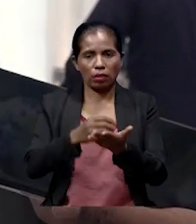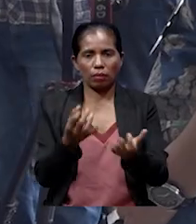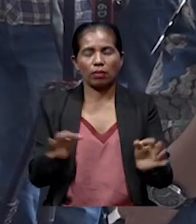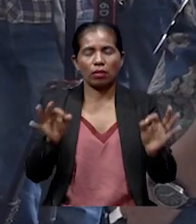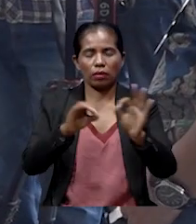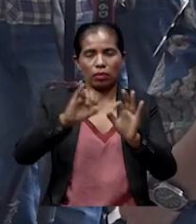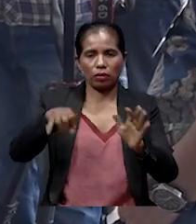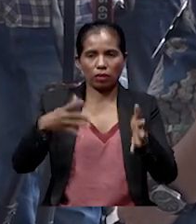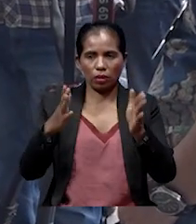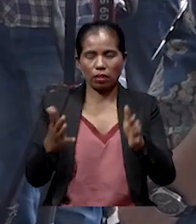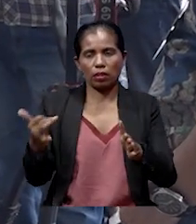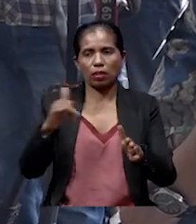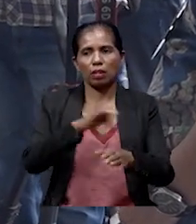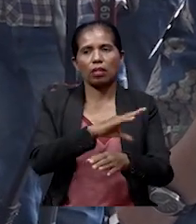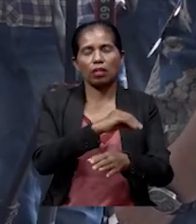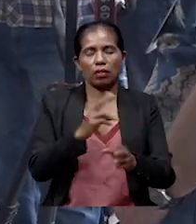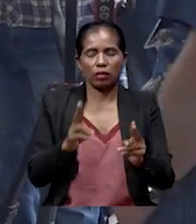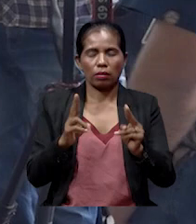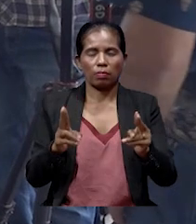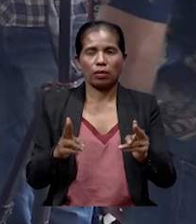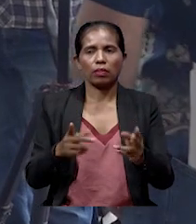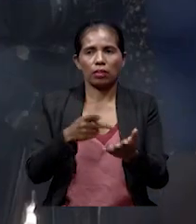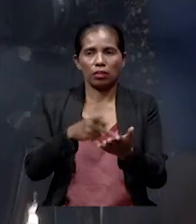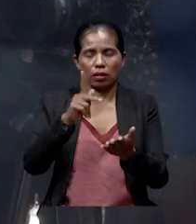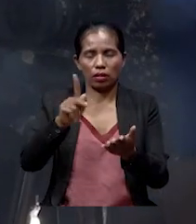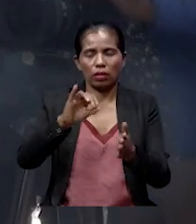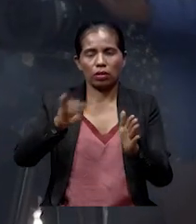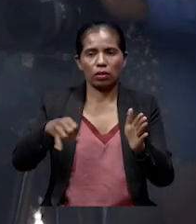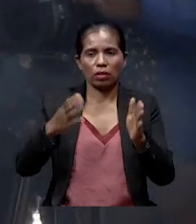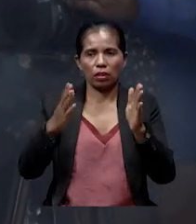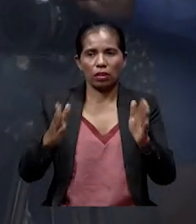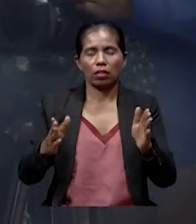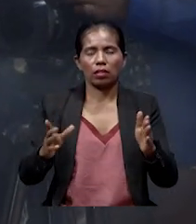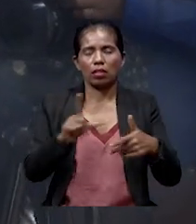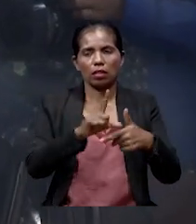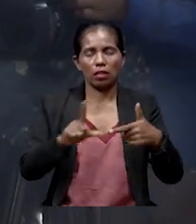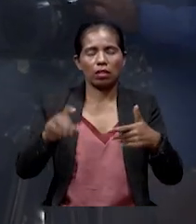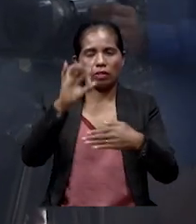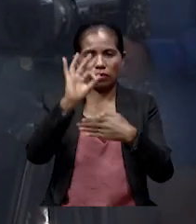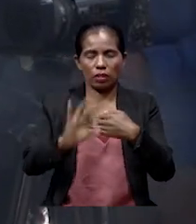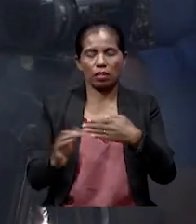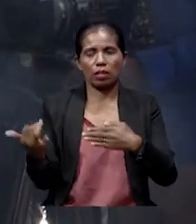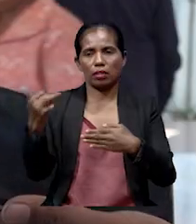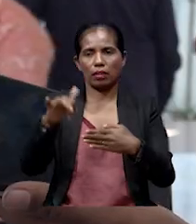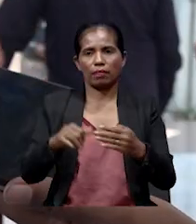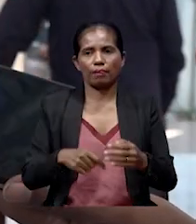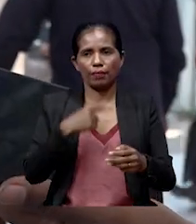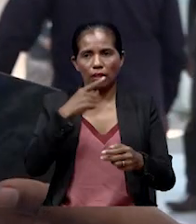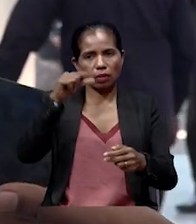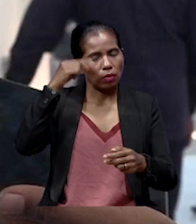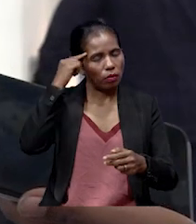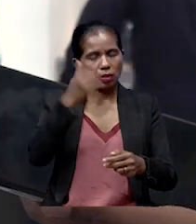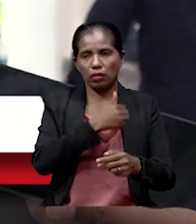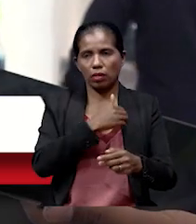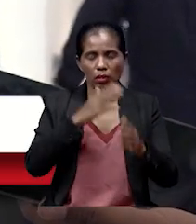para jornalista não acelera processo pagamento para jornalista Linha Frente Sira. Né, considera o governo lá não